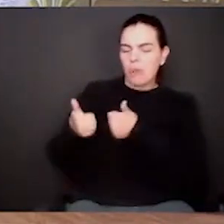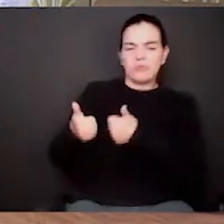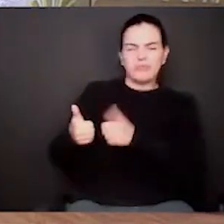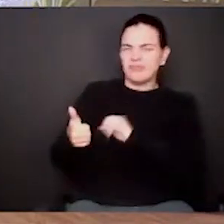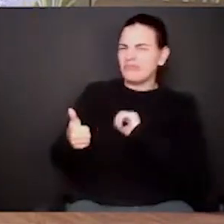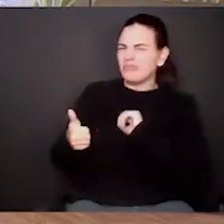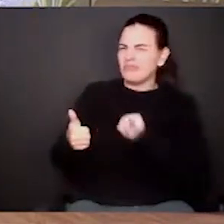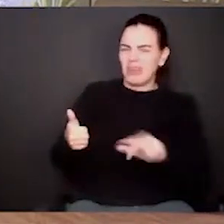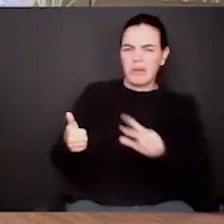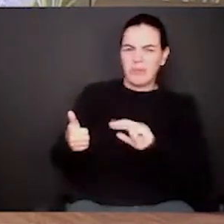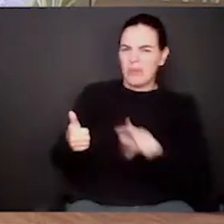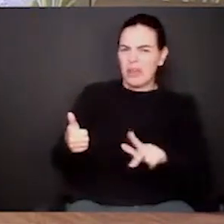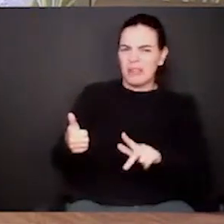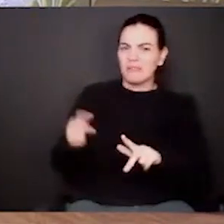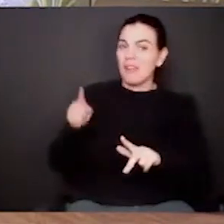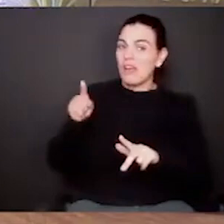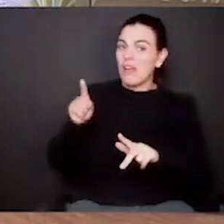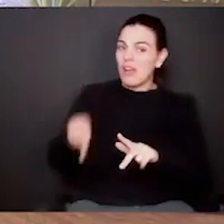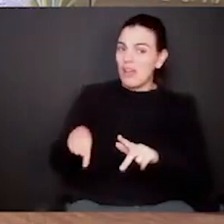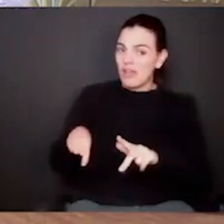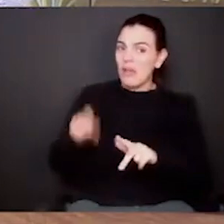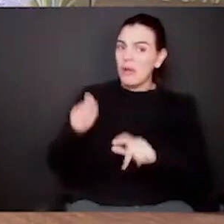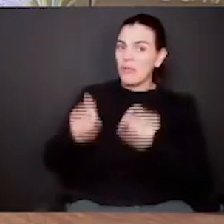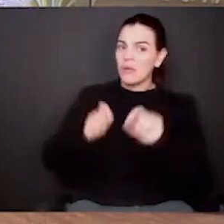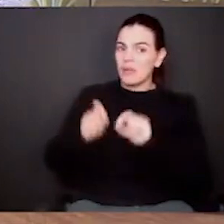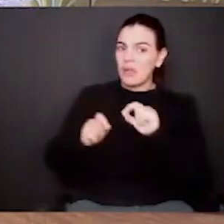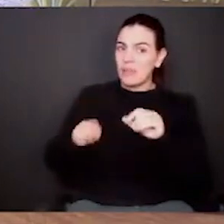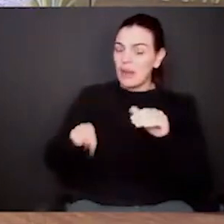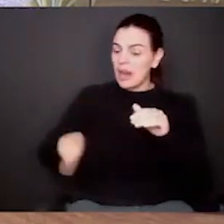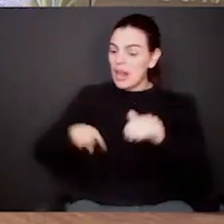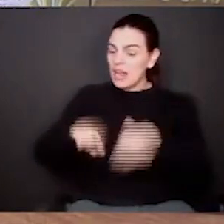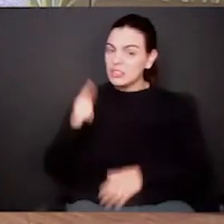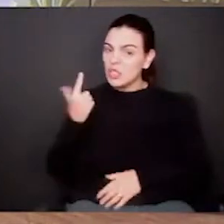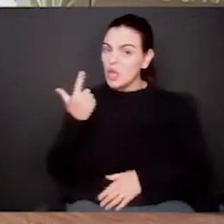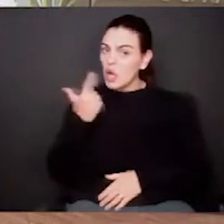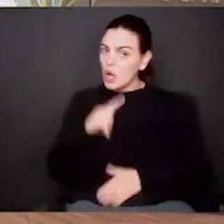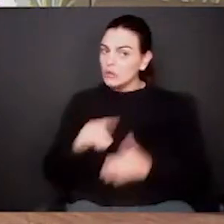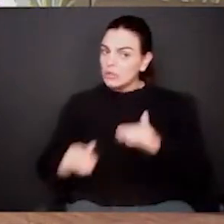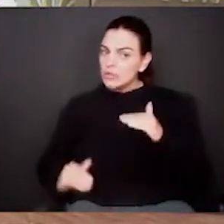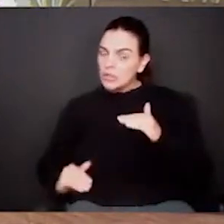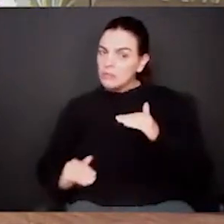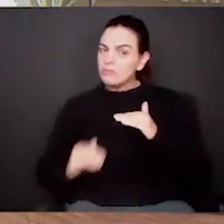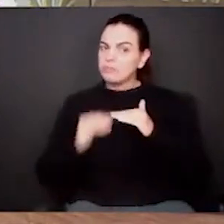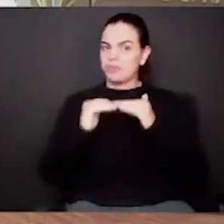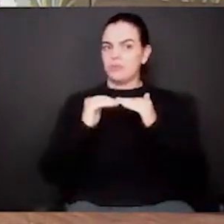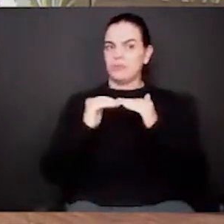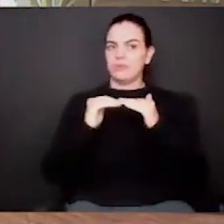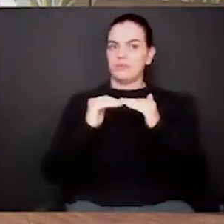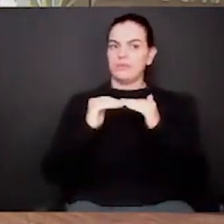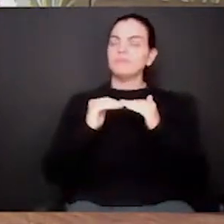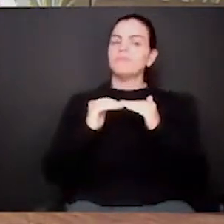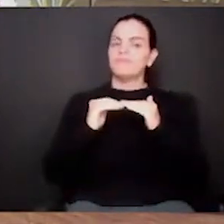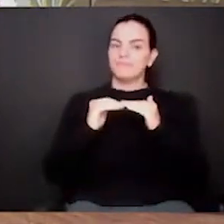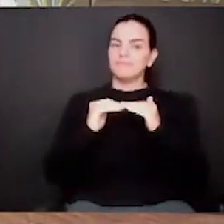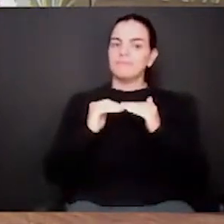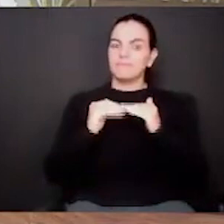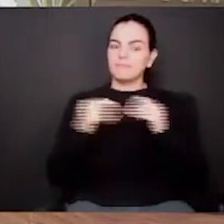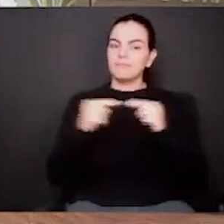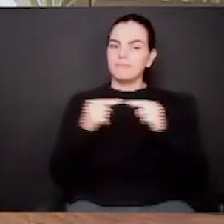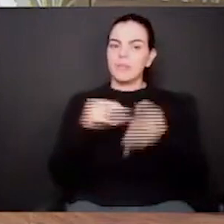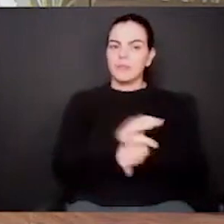Trata-se de prerrogativa para o alcance de um tratamento isonômico, nos termos da Constituição da